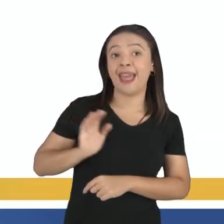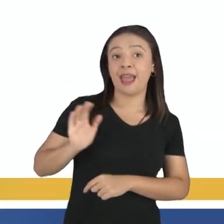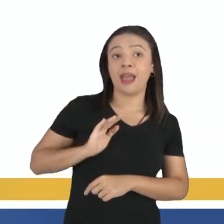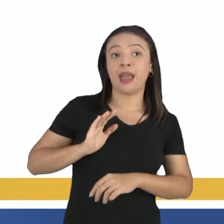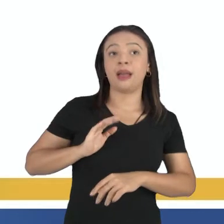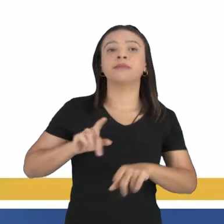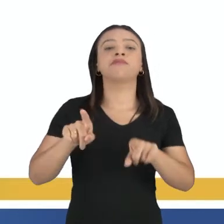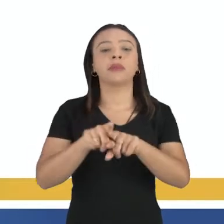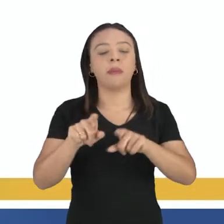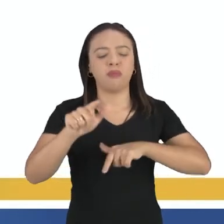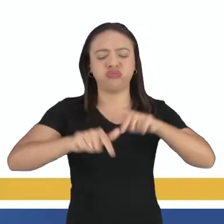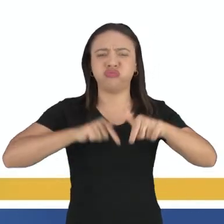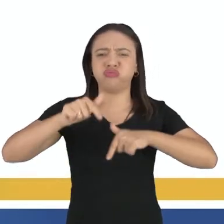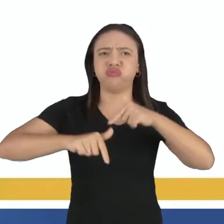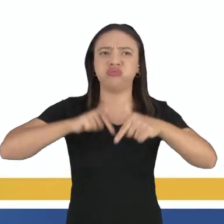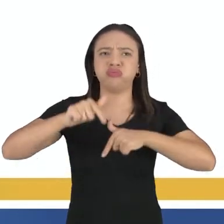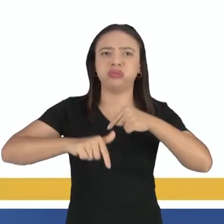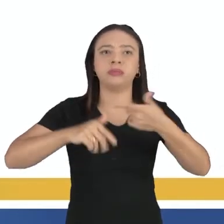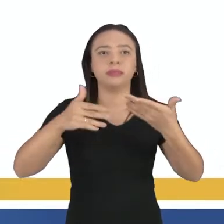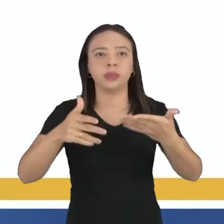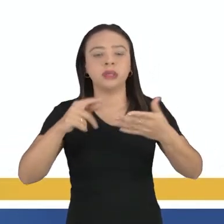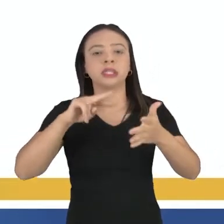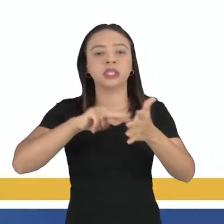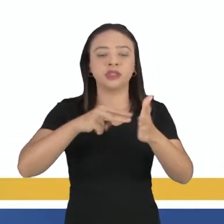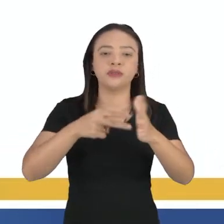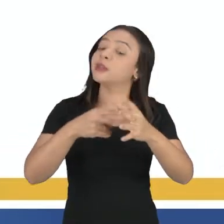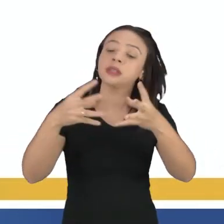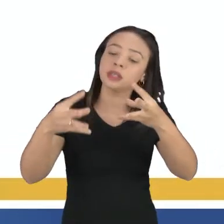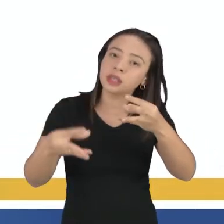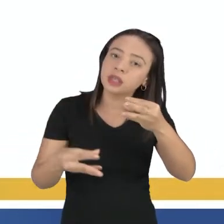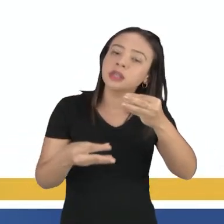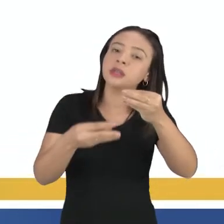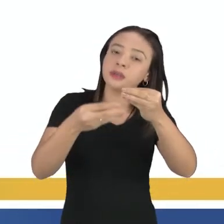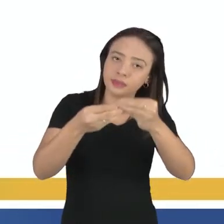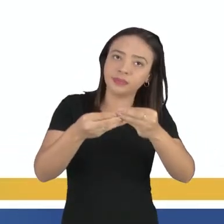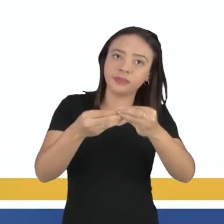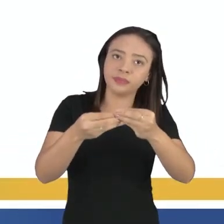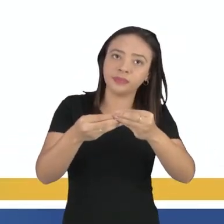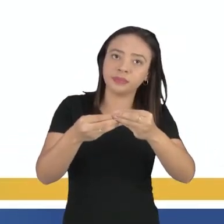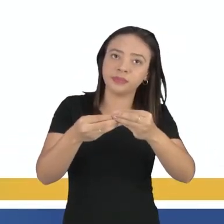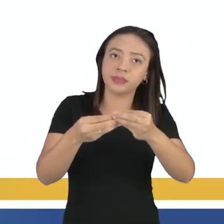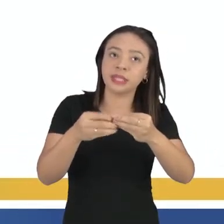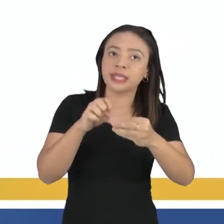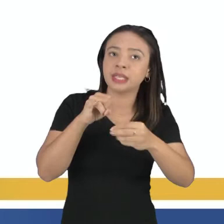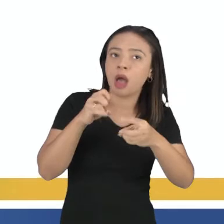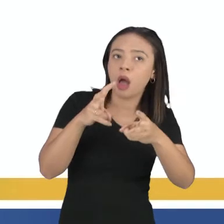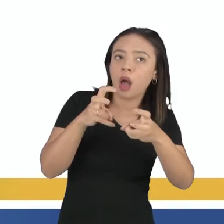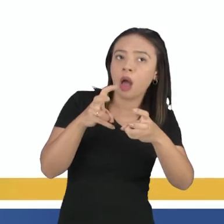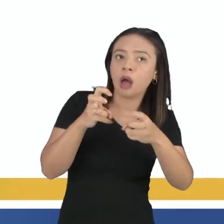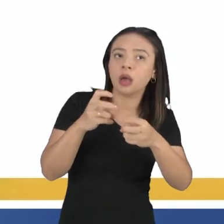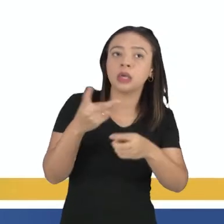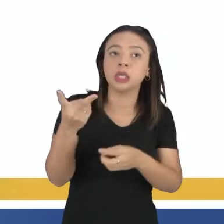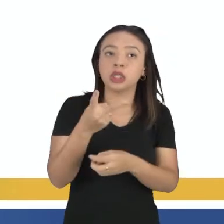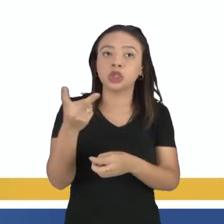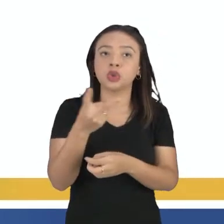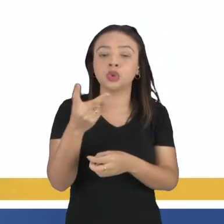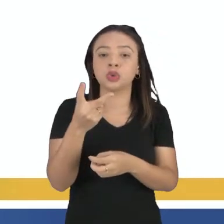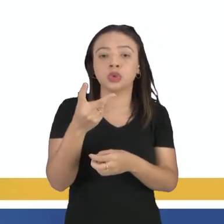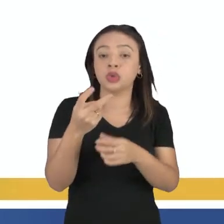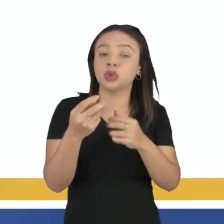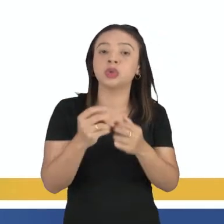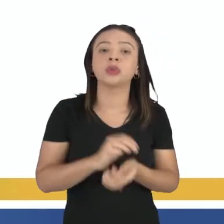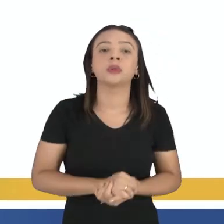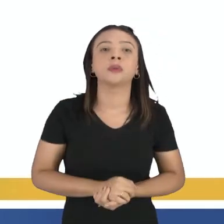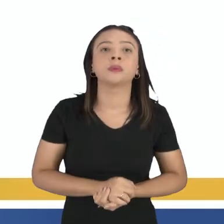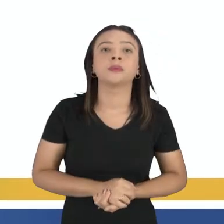sindética aditiva. O ezinho está juntando aqui, né? Somando essas duas qualidades aqui a esse sujeito,